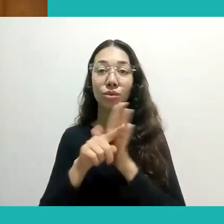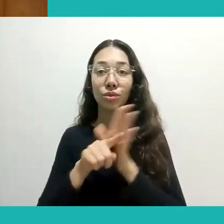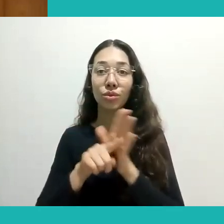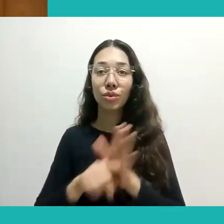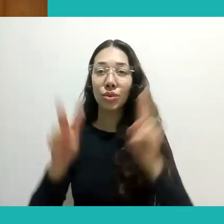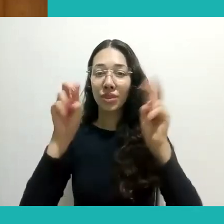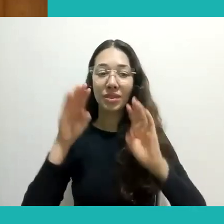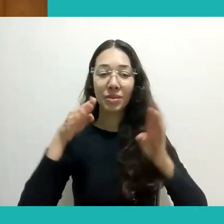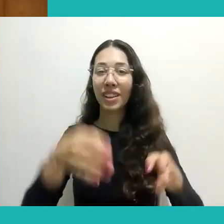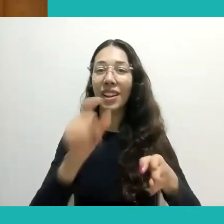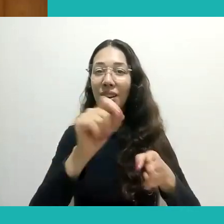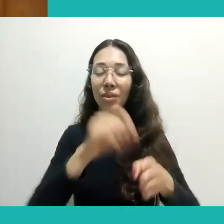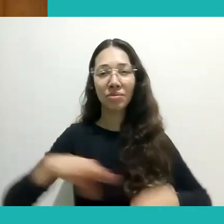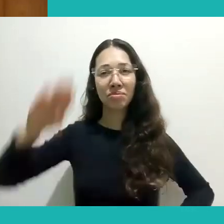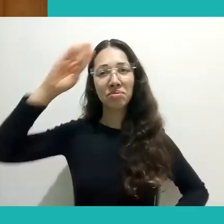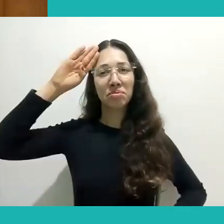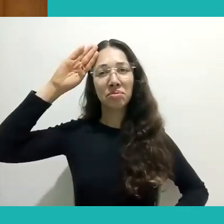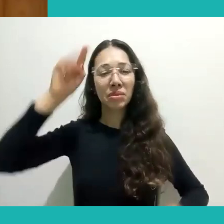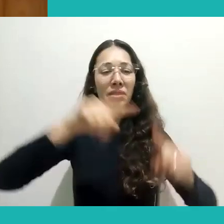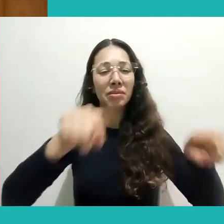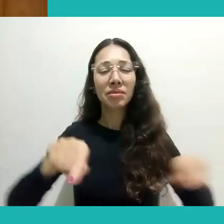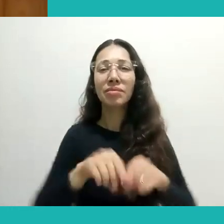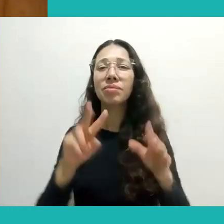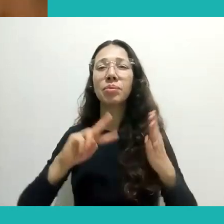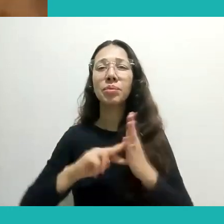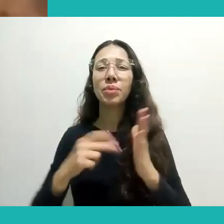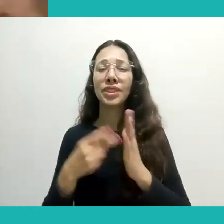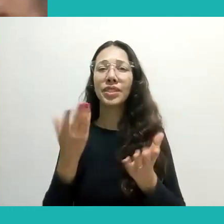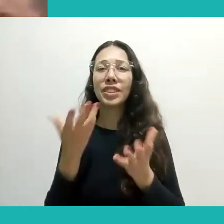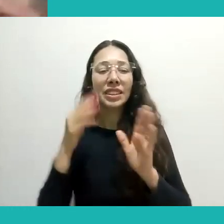militar, né, para tentar entender qual o significado da